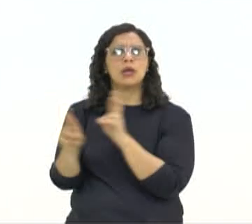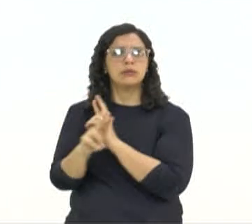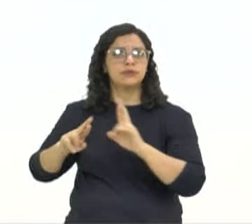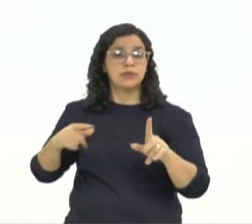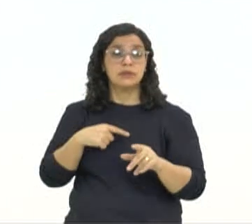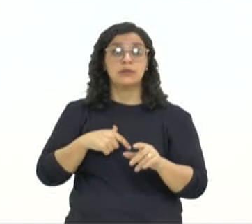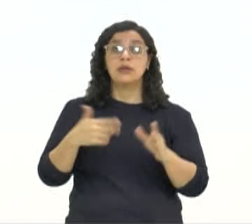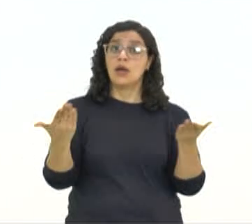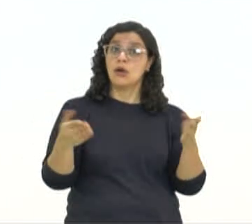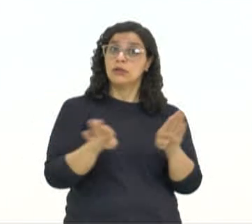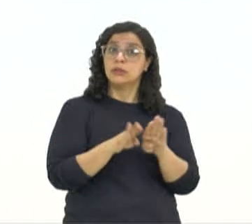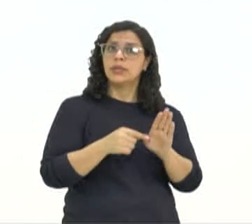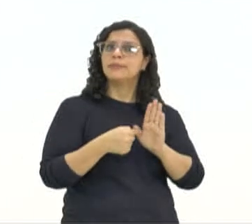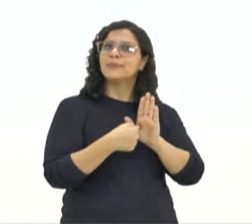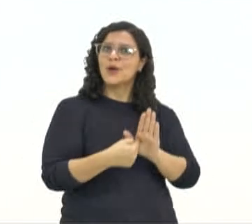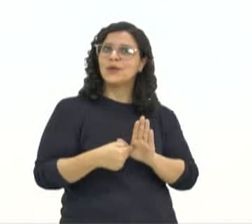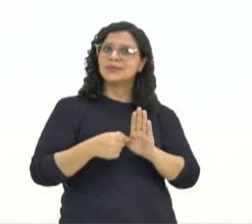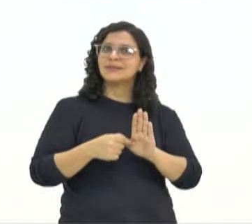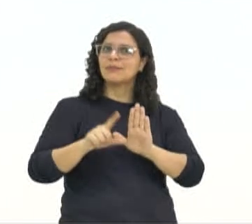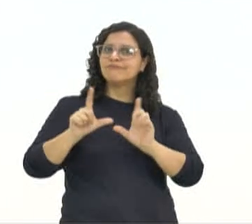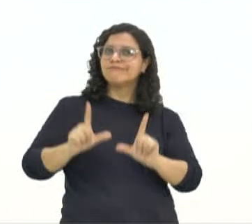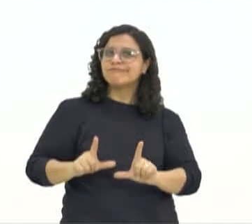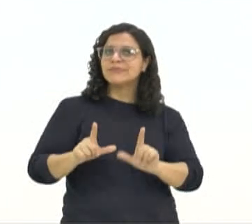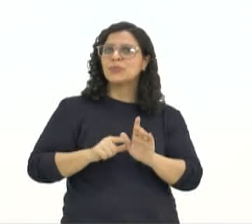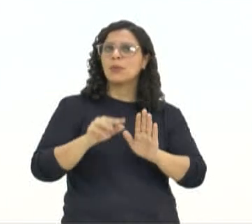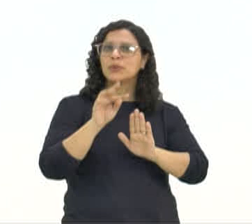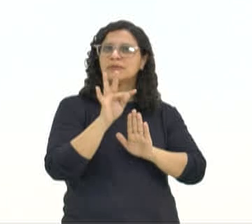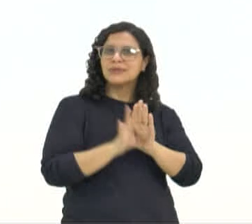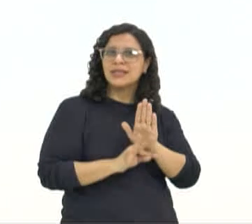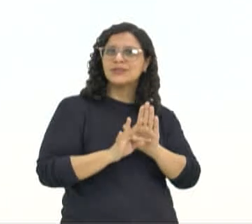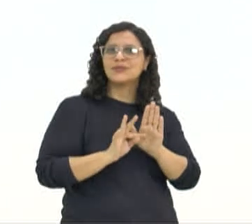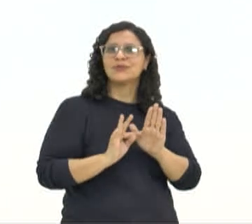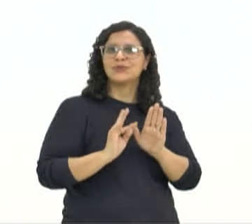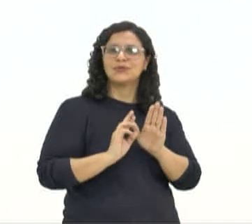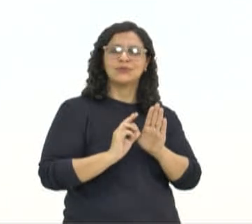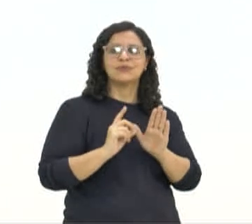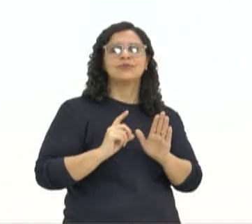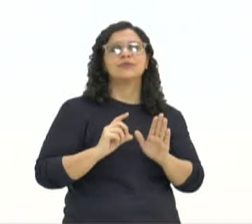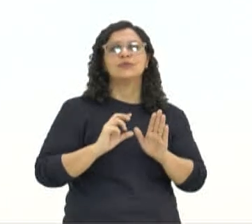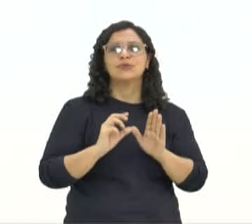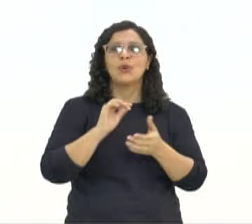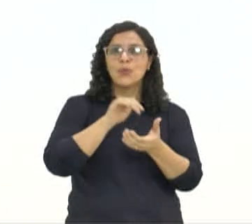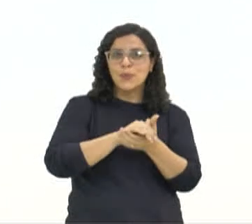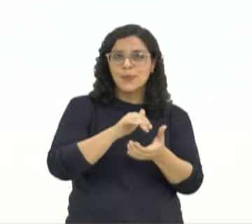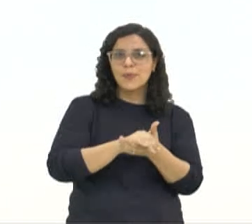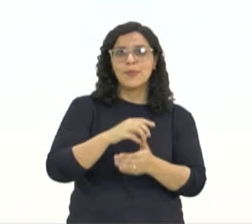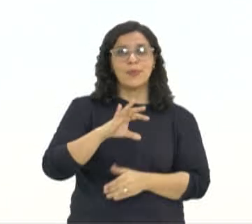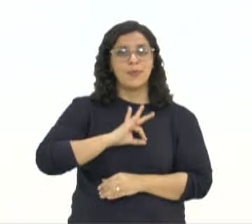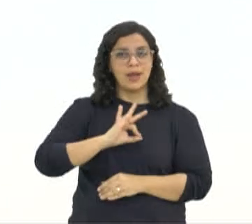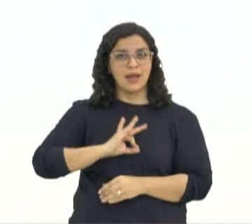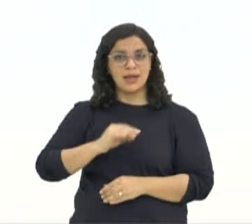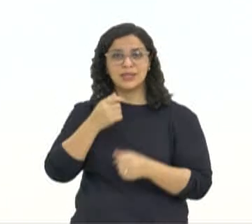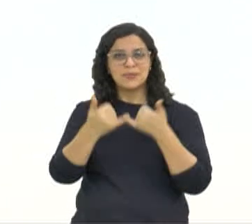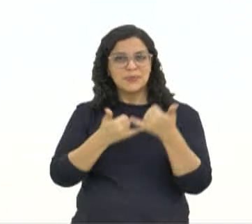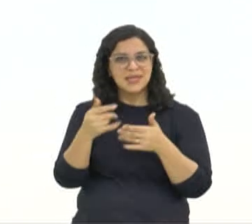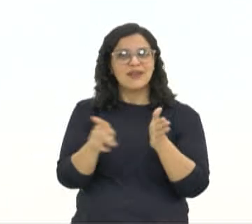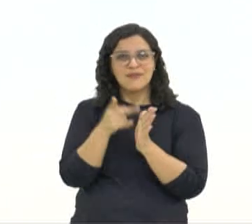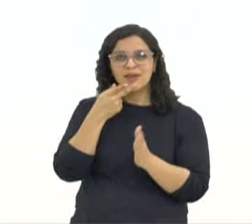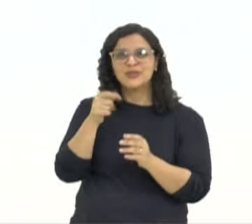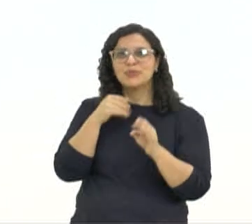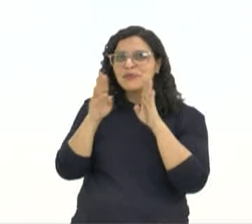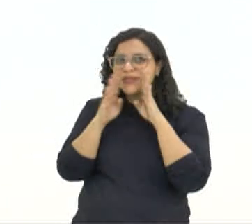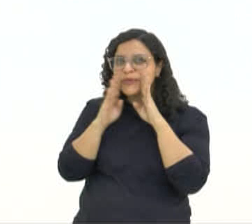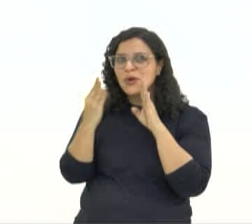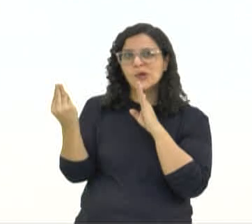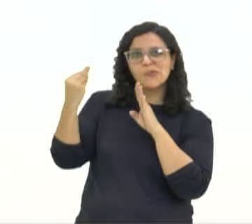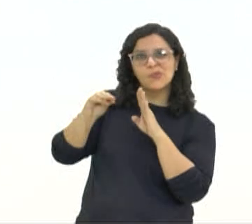relação, e aí abaixo na charge a gente percebeu que o padre inclusive brinca com essa situação ali,